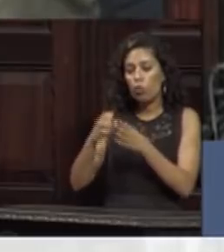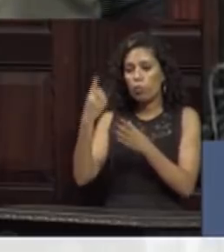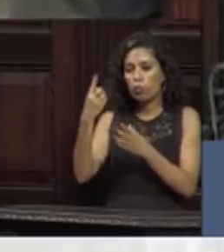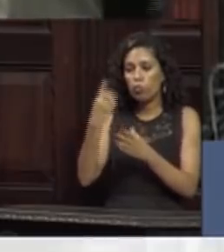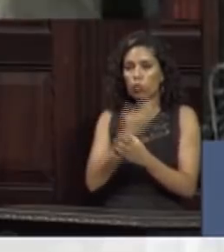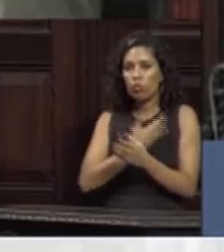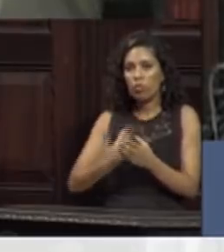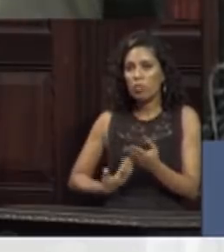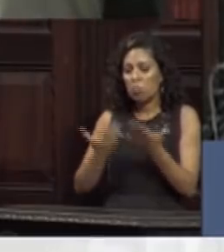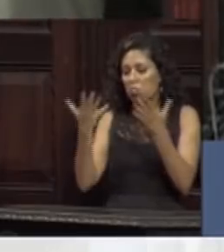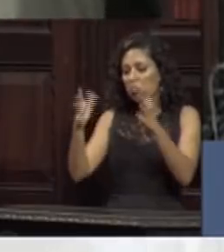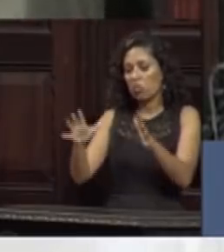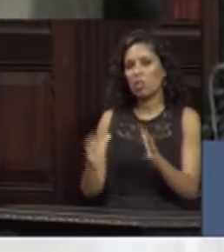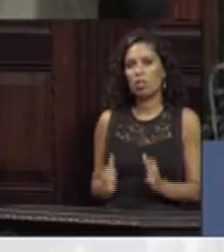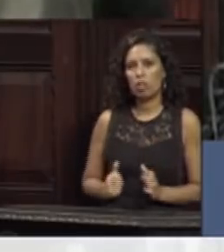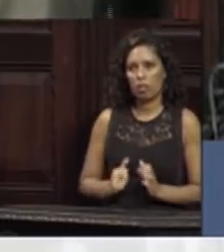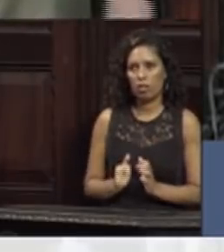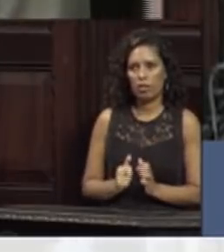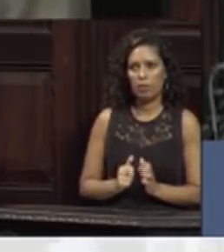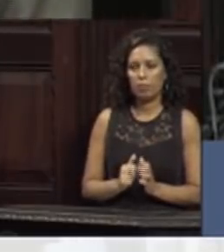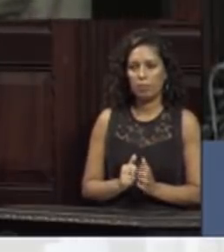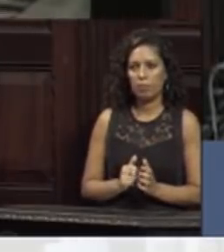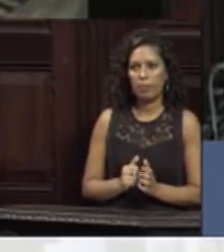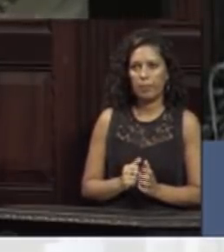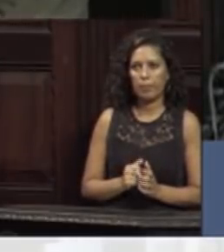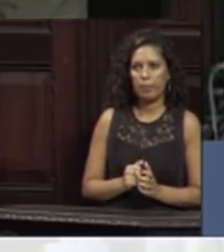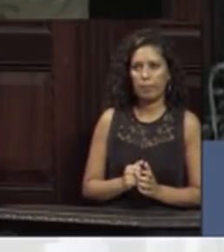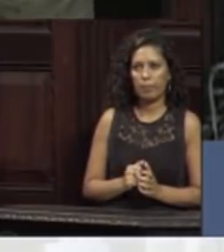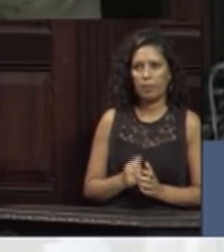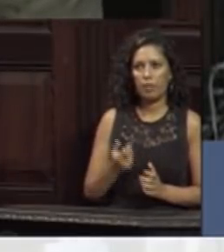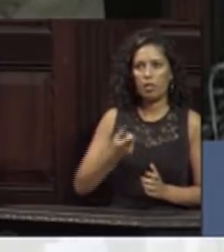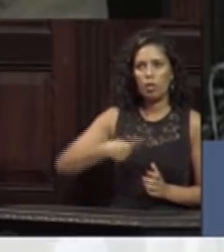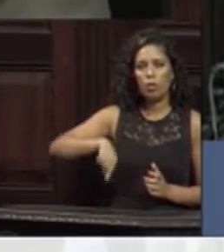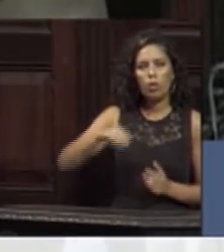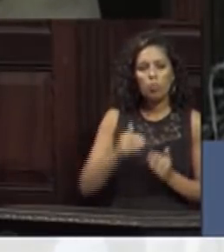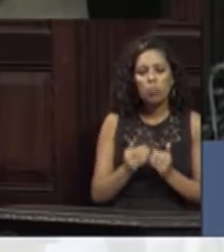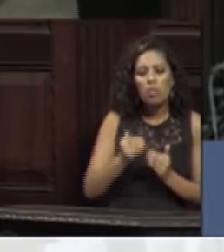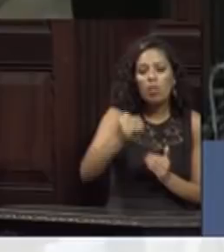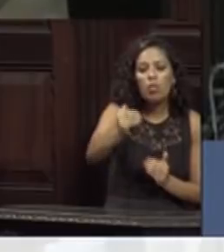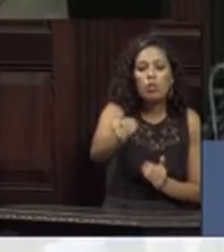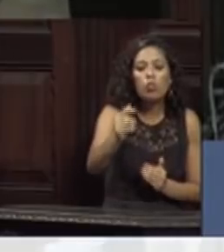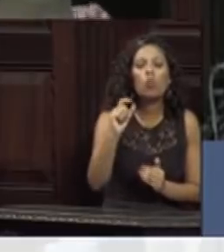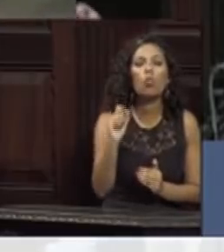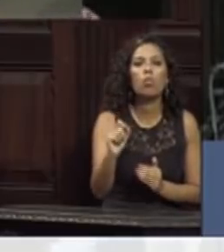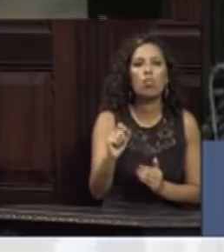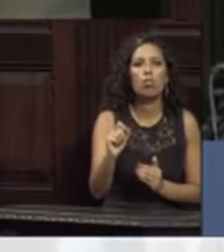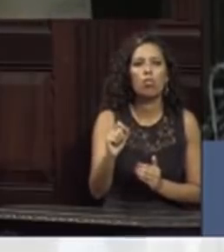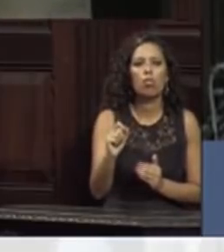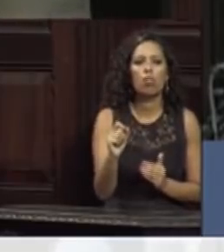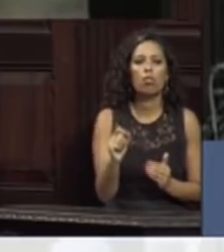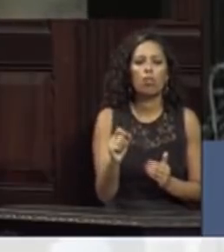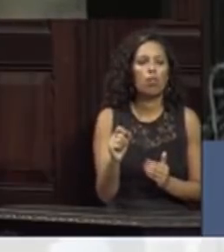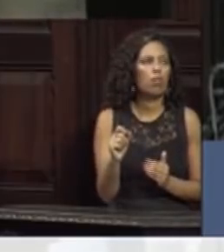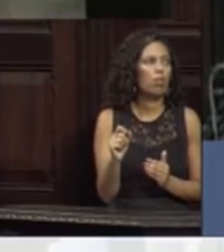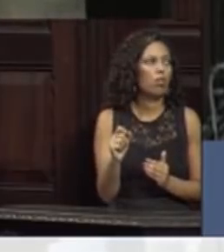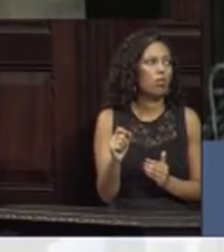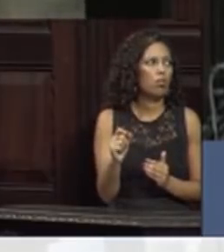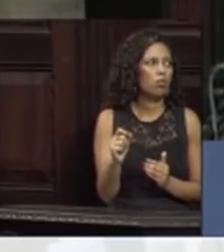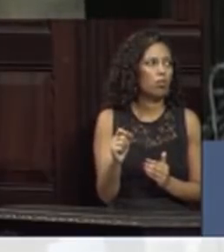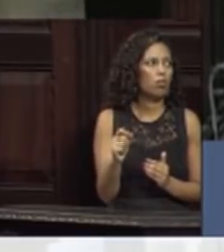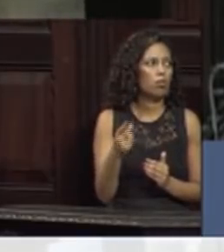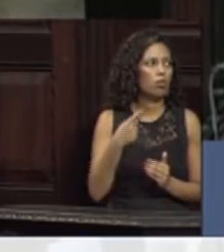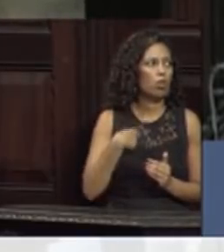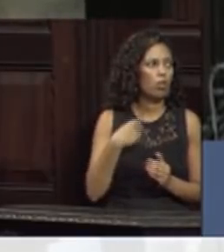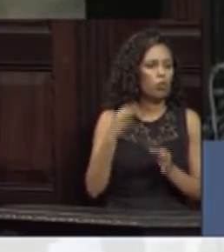uma vedação na lei de recuperação. Então, o que a gente avançou, deputados? De comum